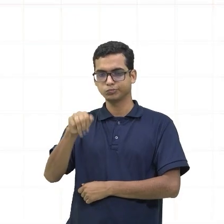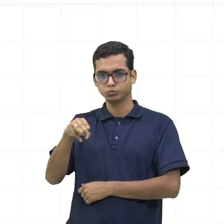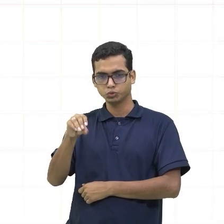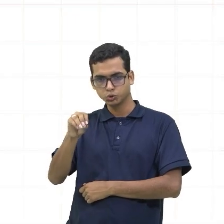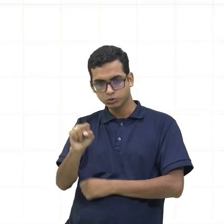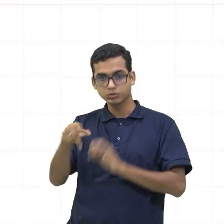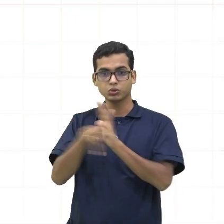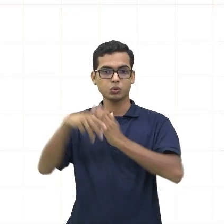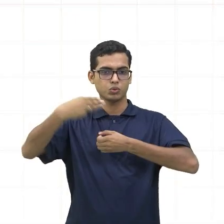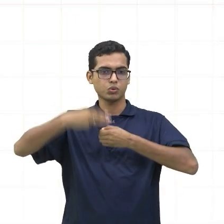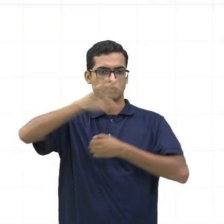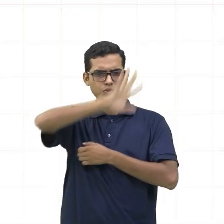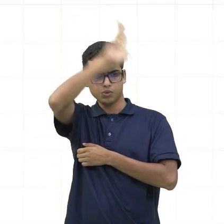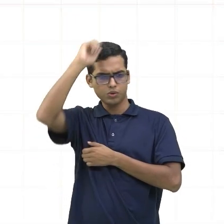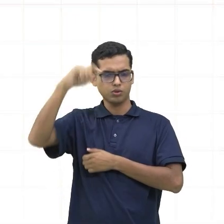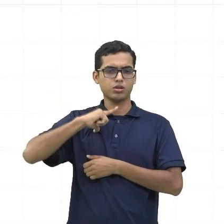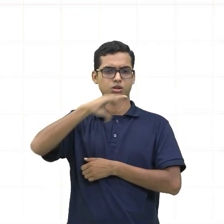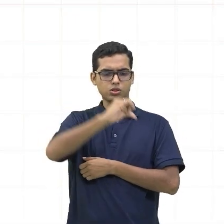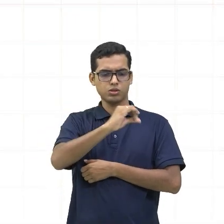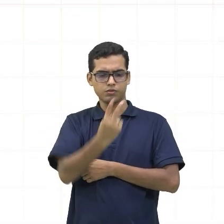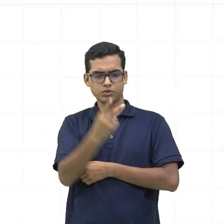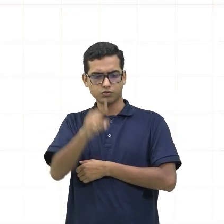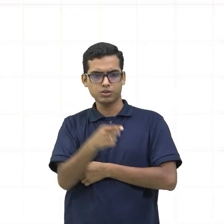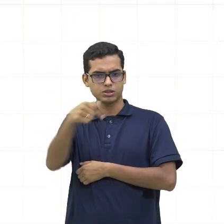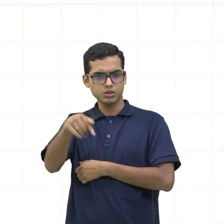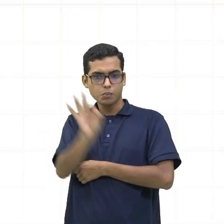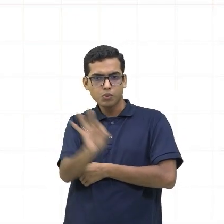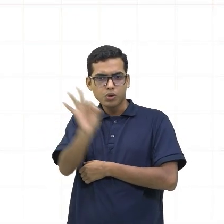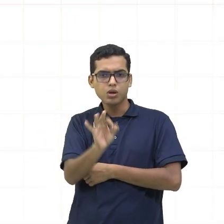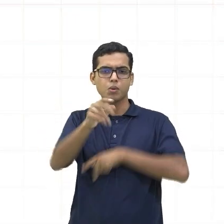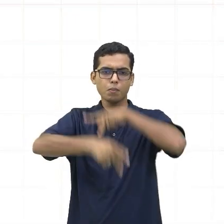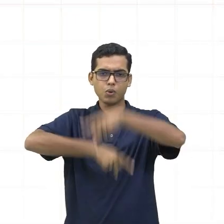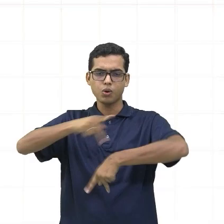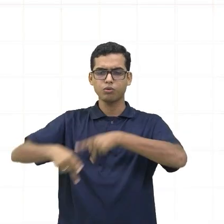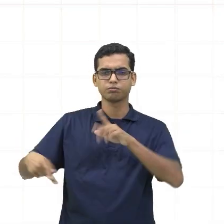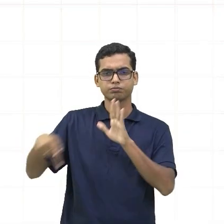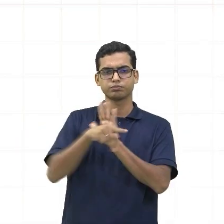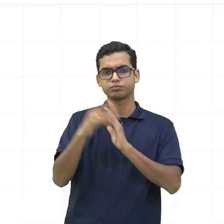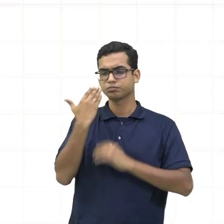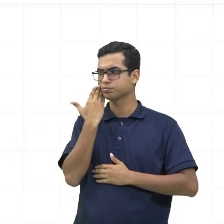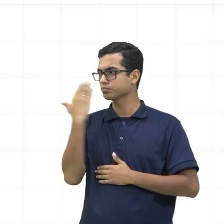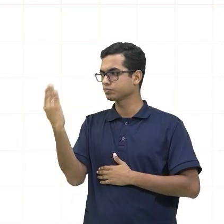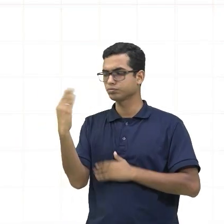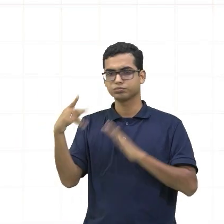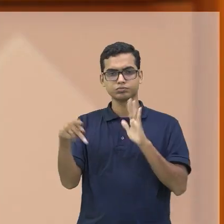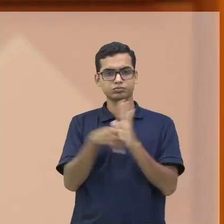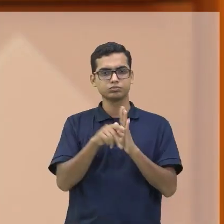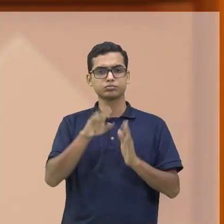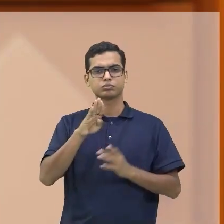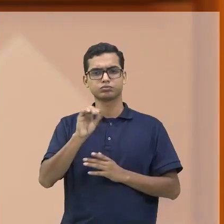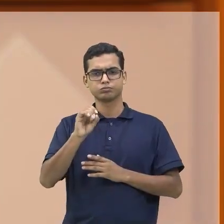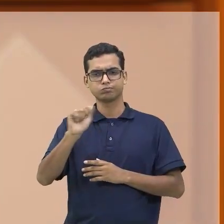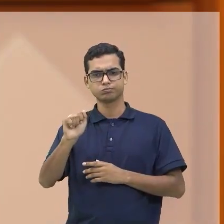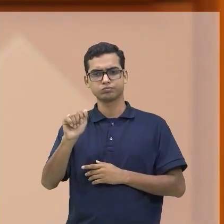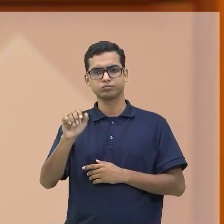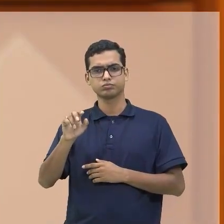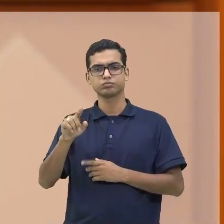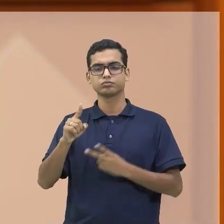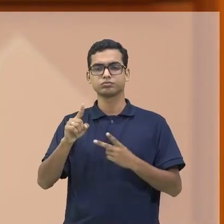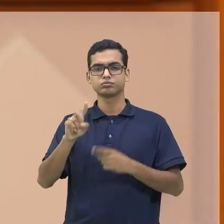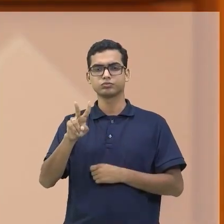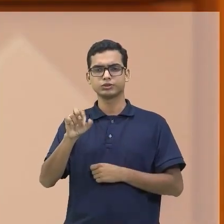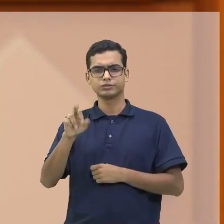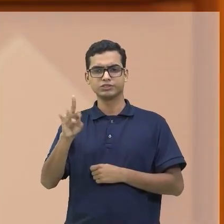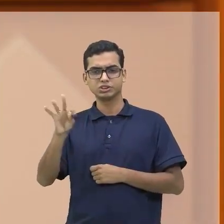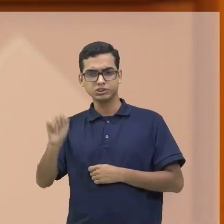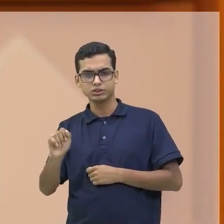92,7% da sua população que se autodeclararam, né, lá em Boa Vista, sendo da cor parda, certo?